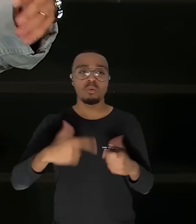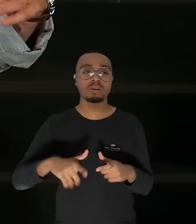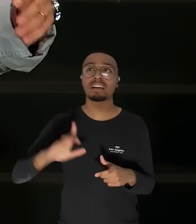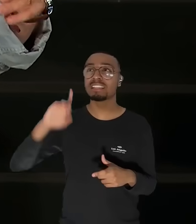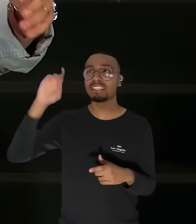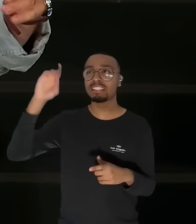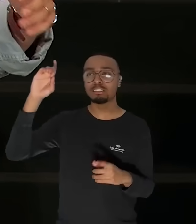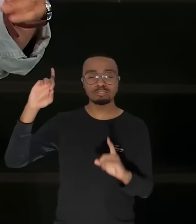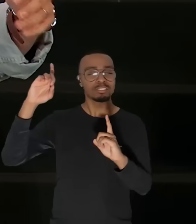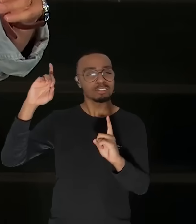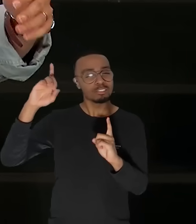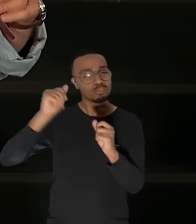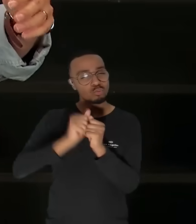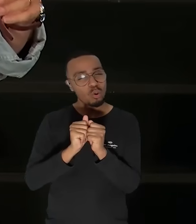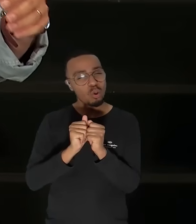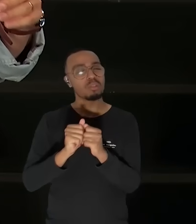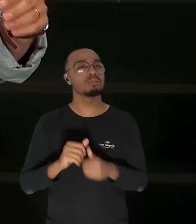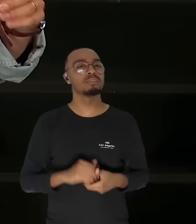E eu sei que tem algumas pessoas aqui